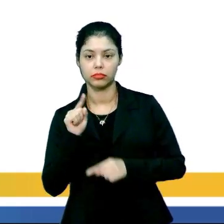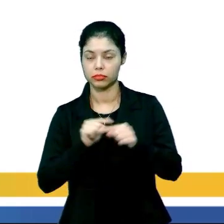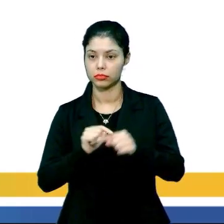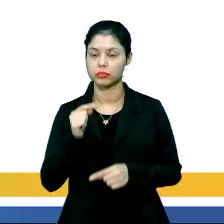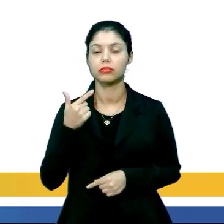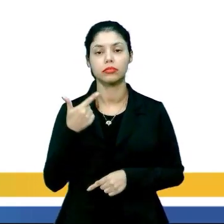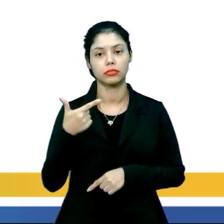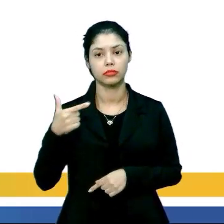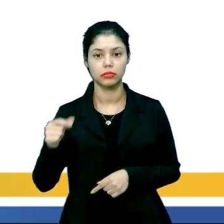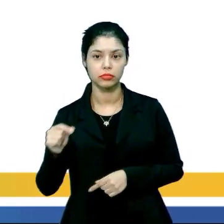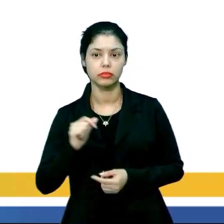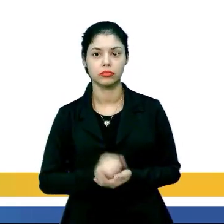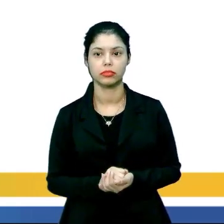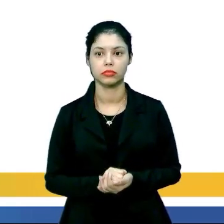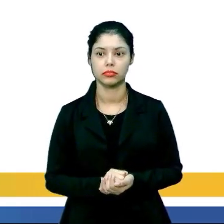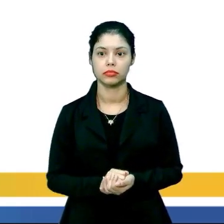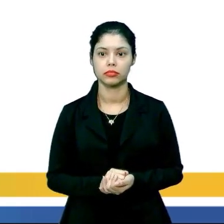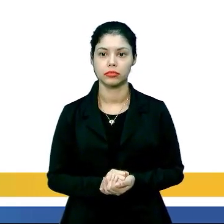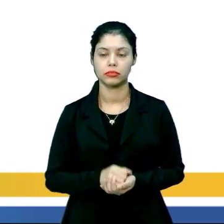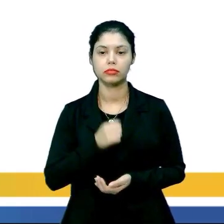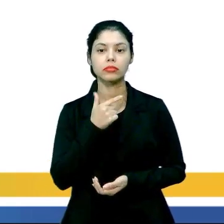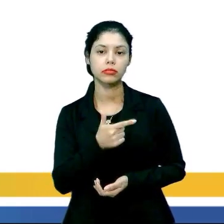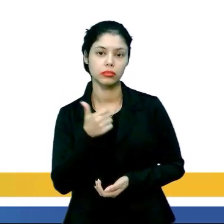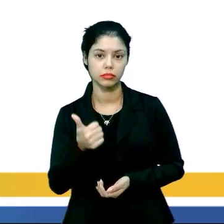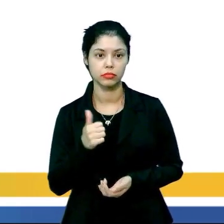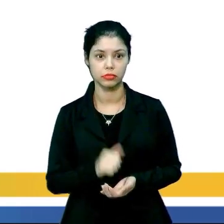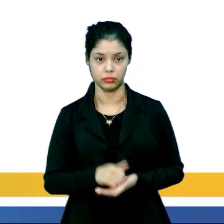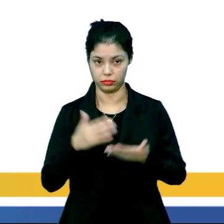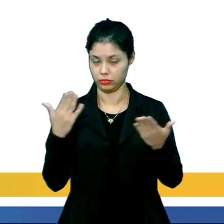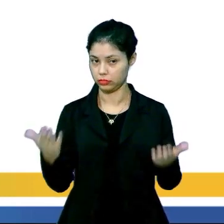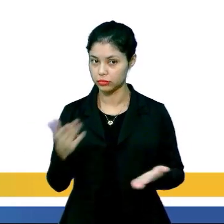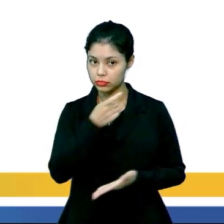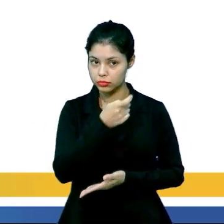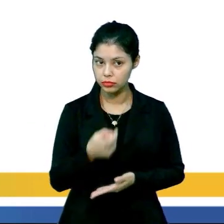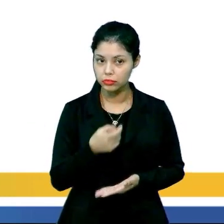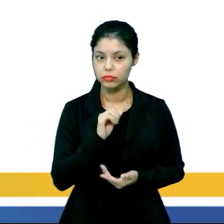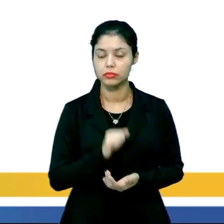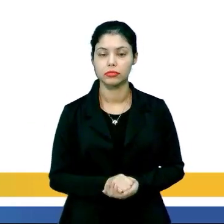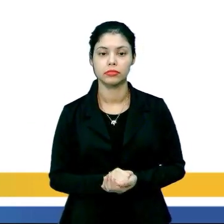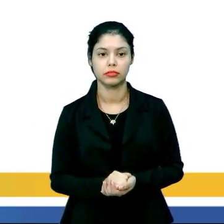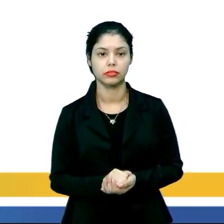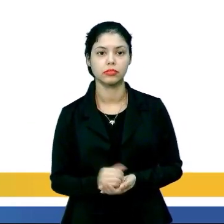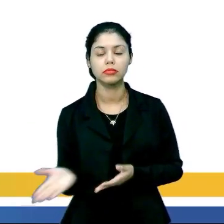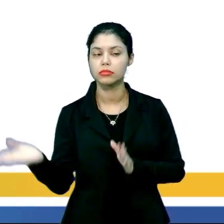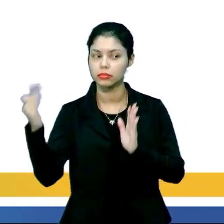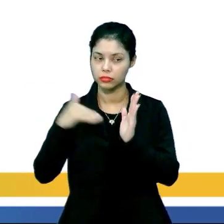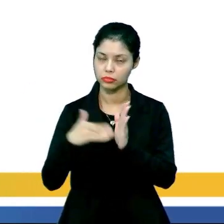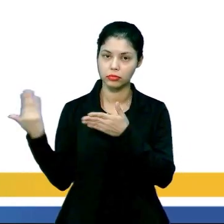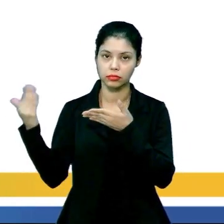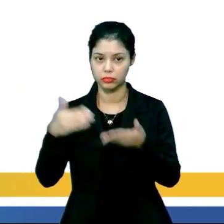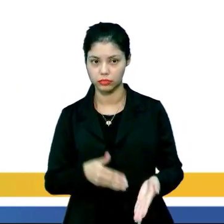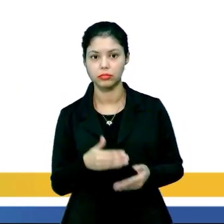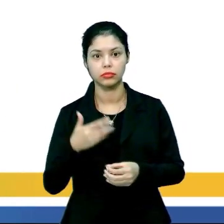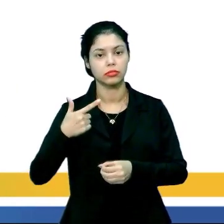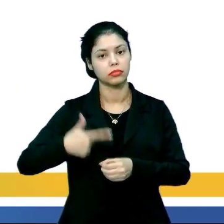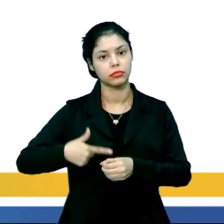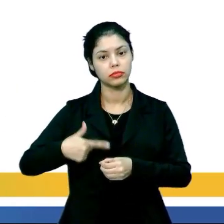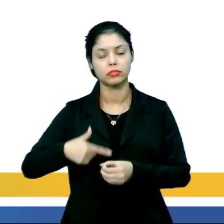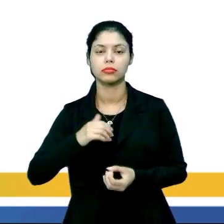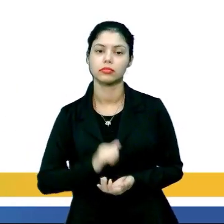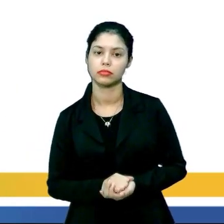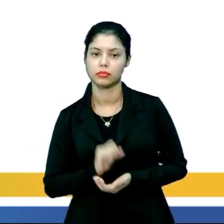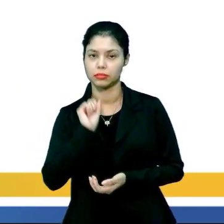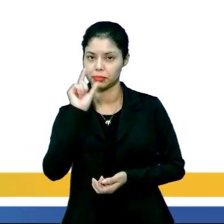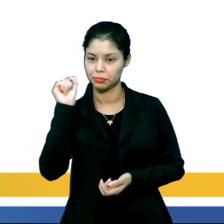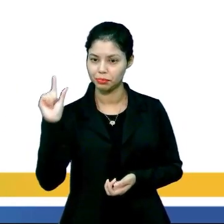por 20, que chegamos a 21 litros. Então, o consumo até chegar ao posto